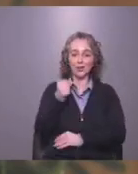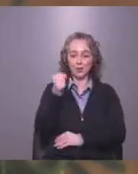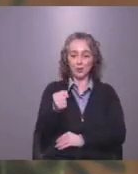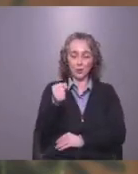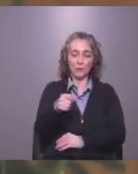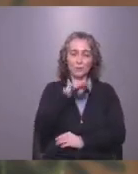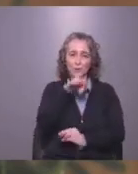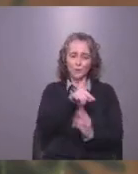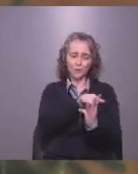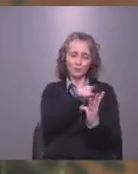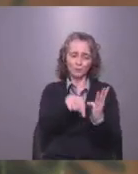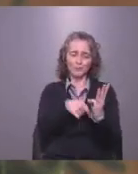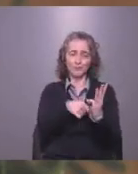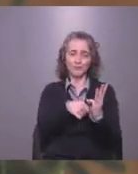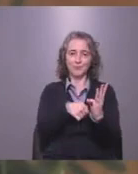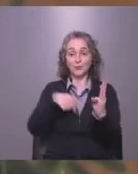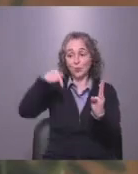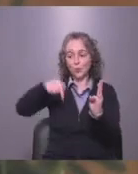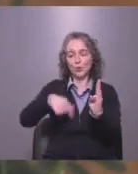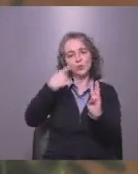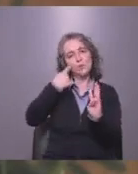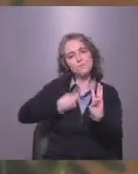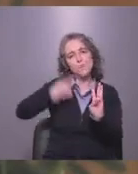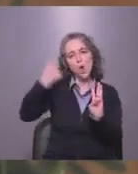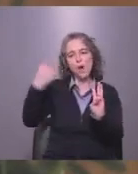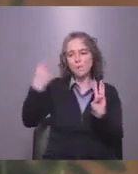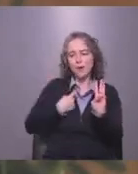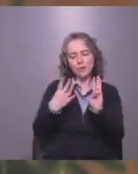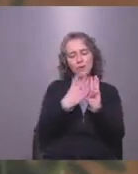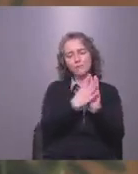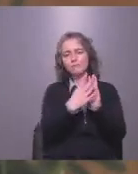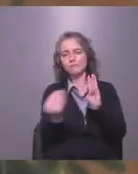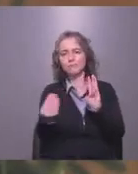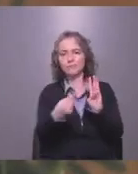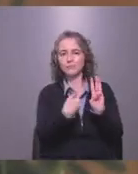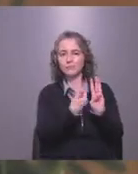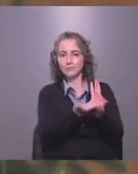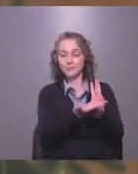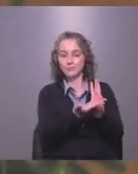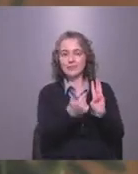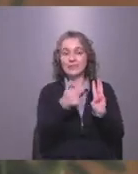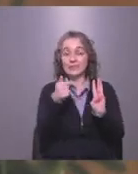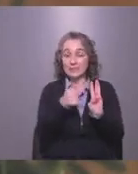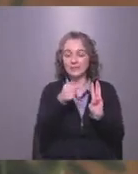apresentada como modelo a imitar. Nós temos clara consciência de que esta é uma